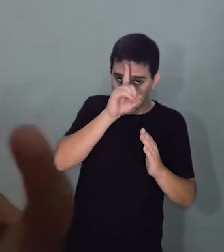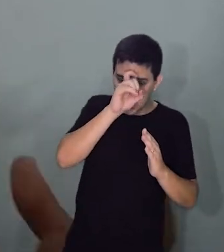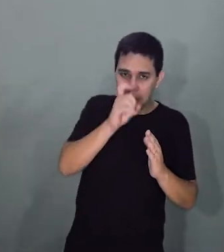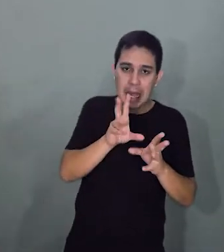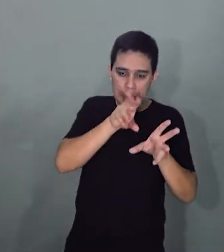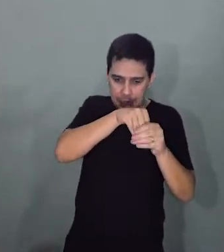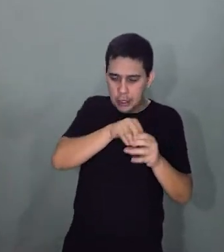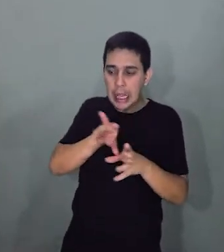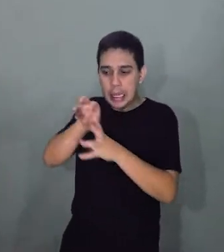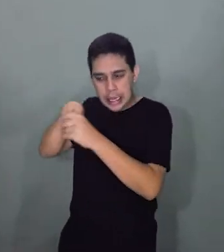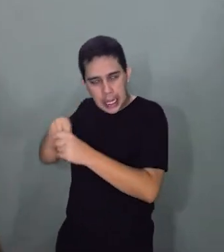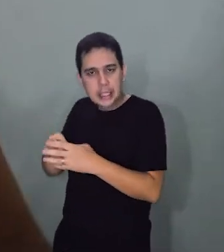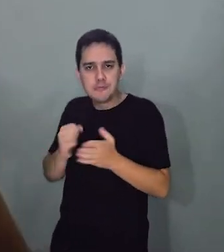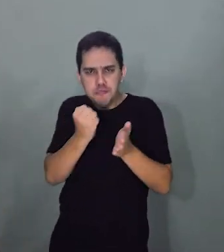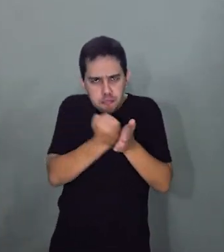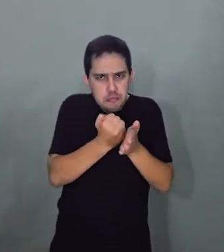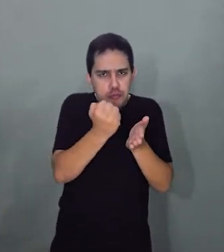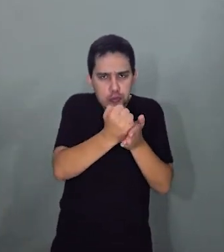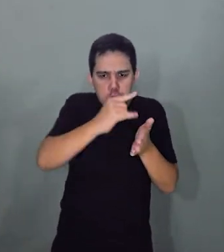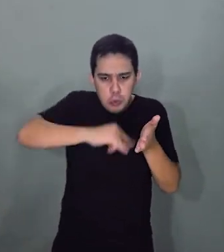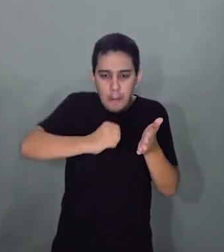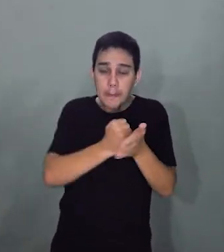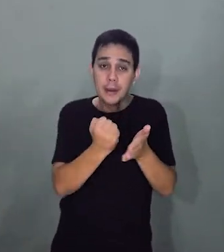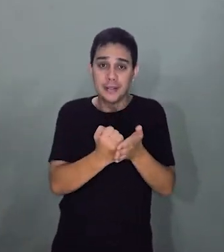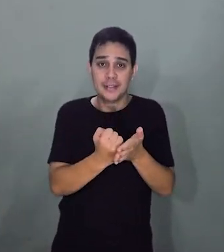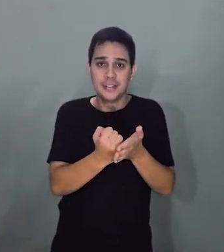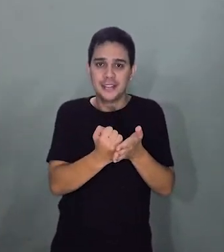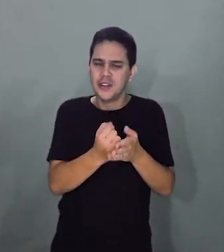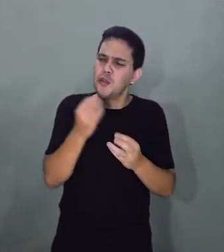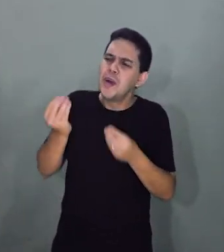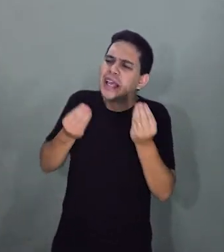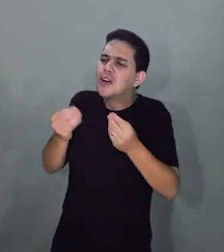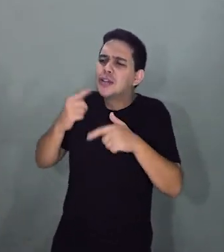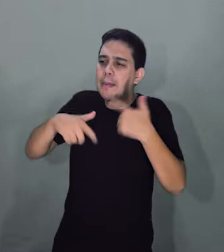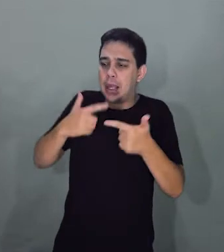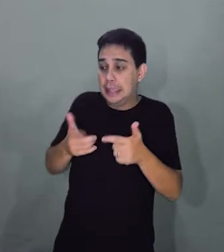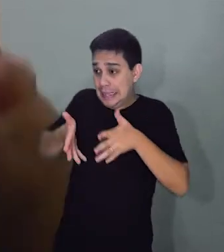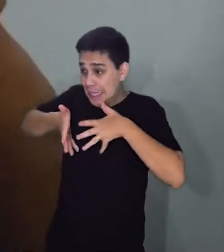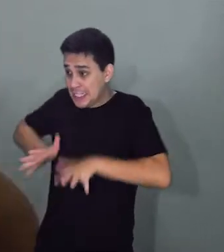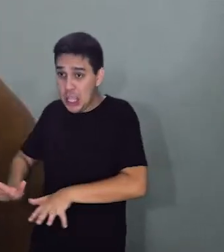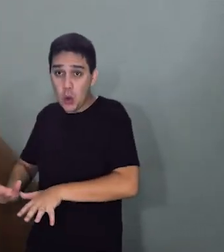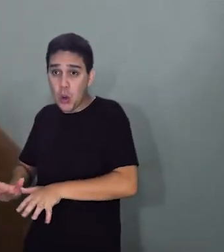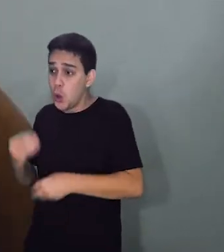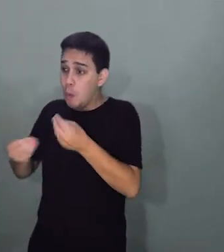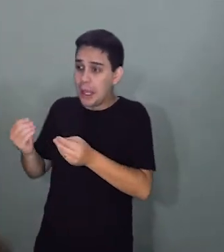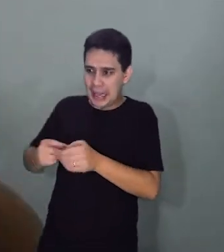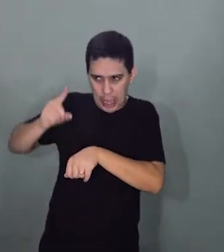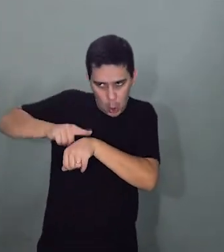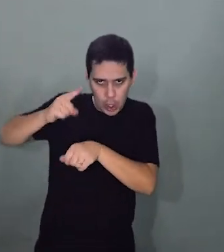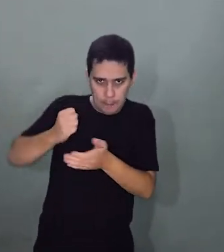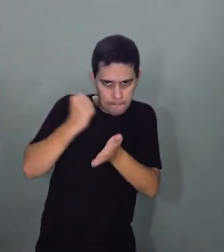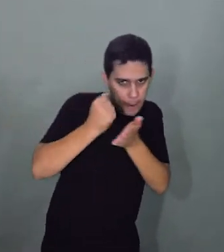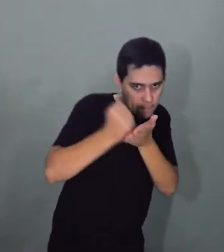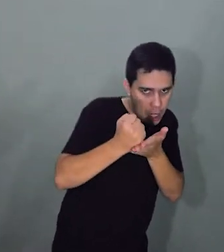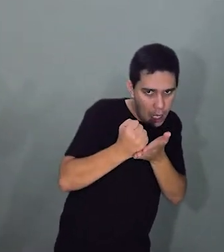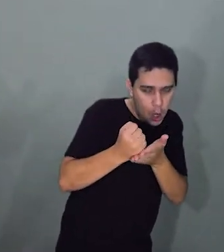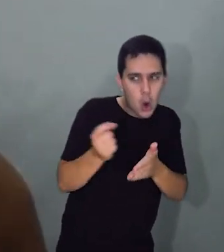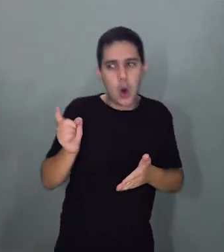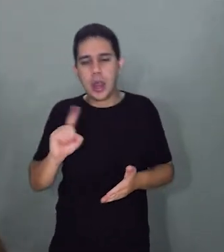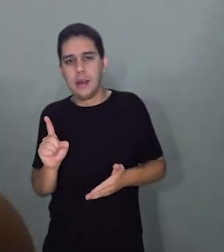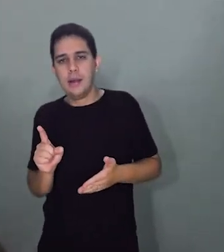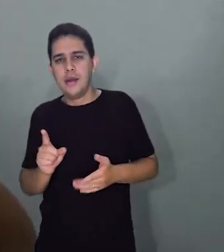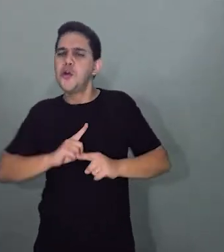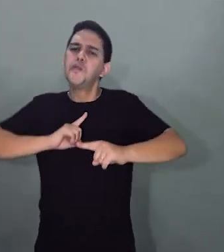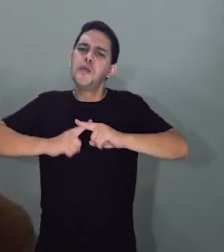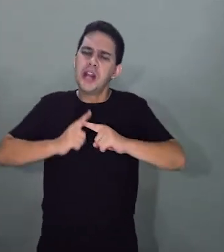esse fluxo do nascimento e do registro ainda na maternidade, tentando compreender por que nem todas as